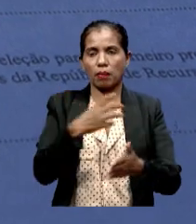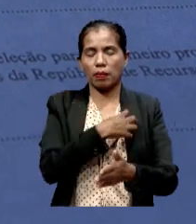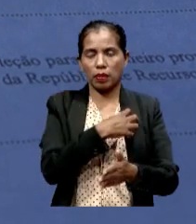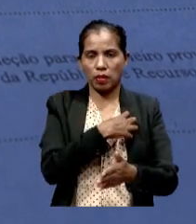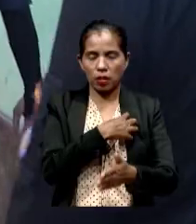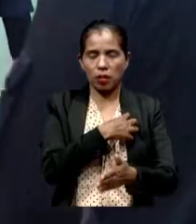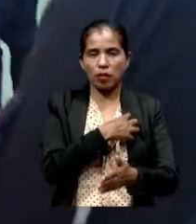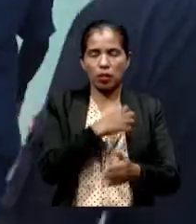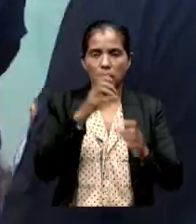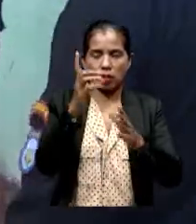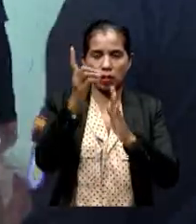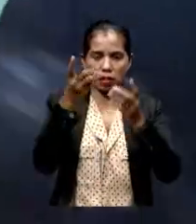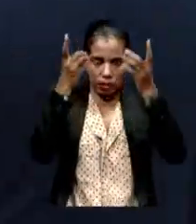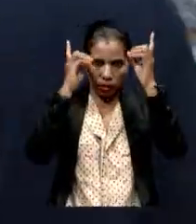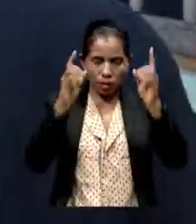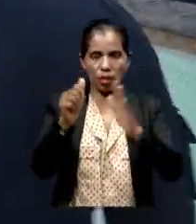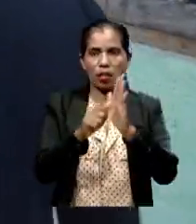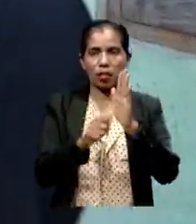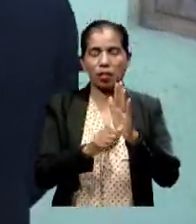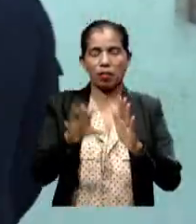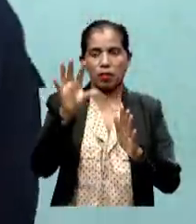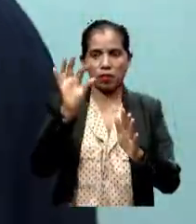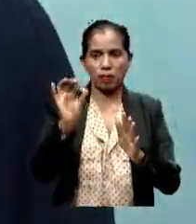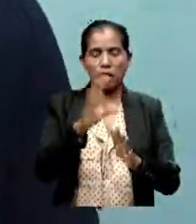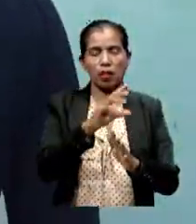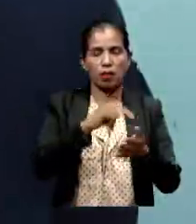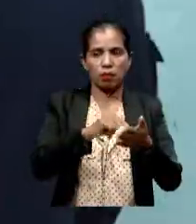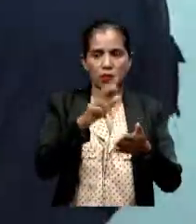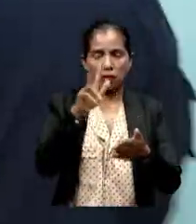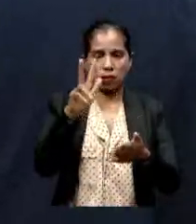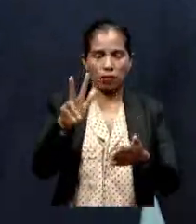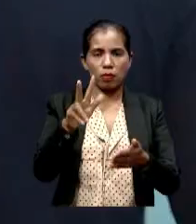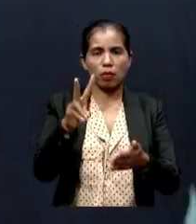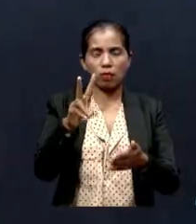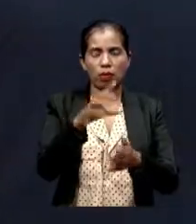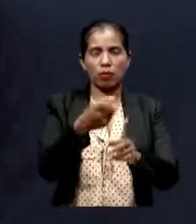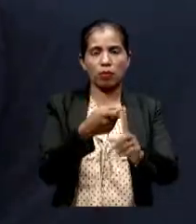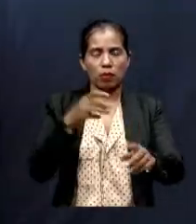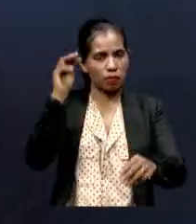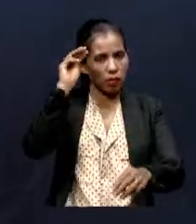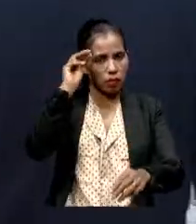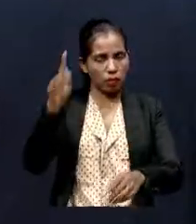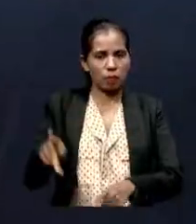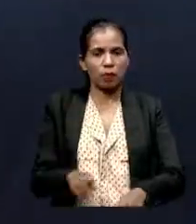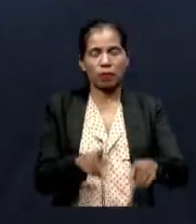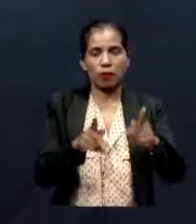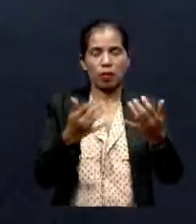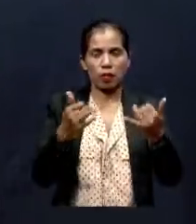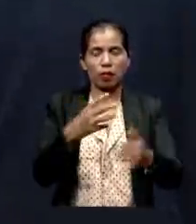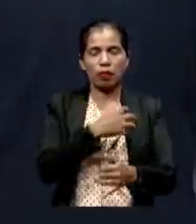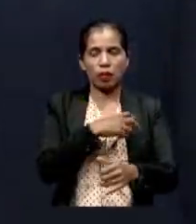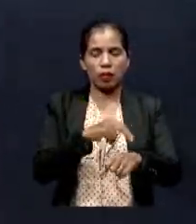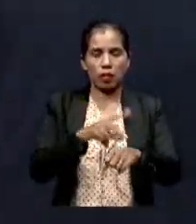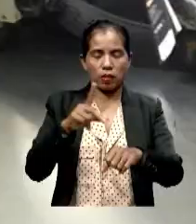nebe defini ona iha artigu sia numero 2 kono investigasi no sim ordeng husi Ministeru Publiko. Dadang ne Polisi Nasional